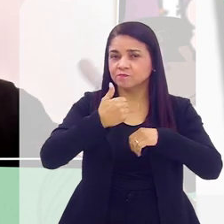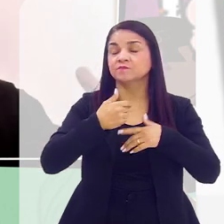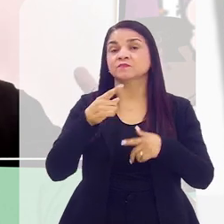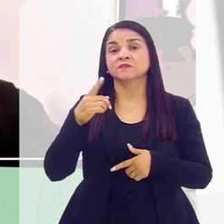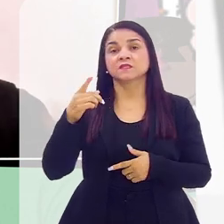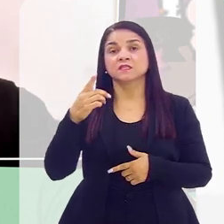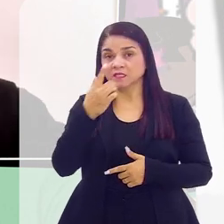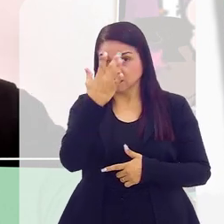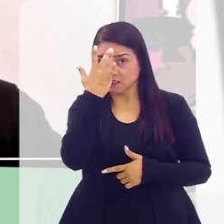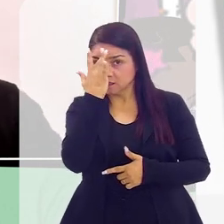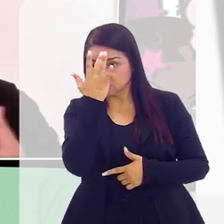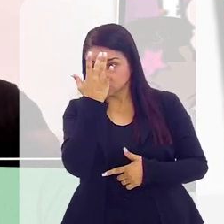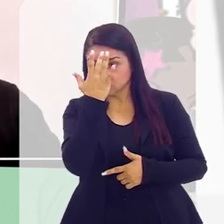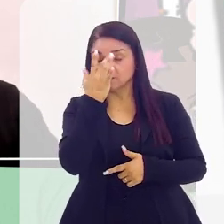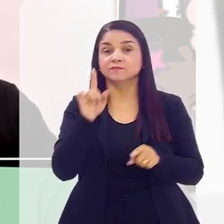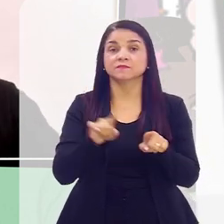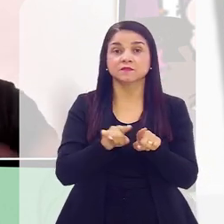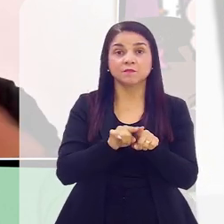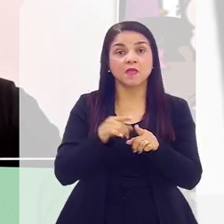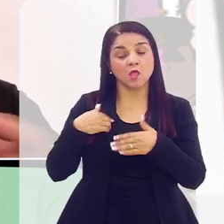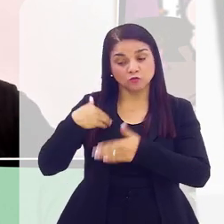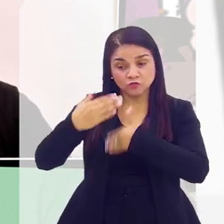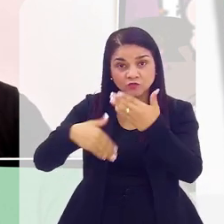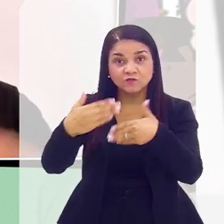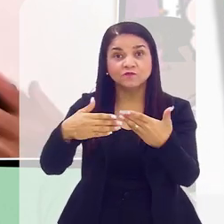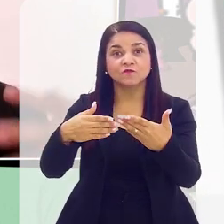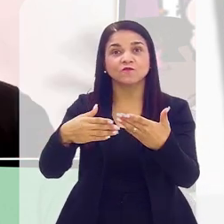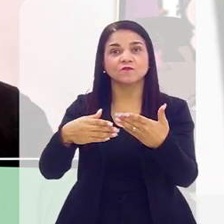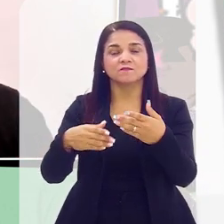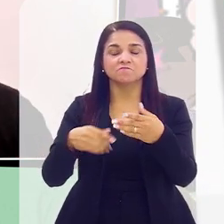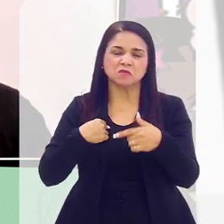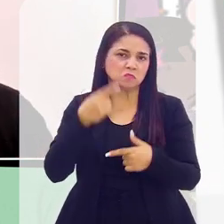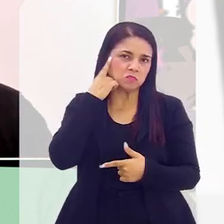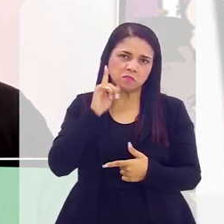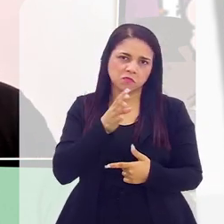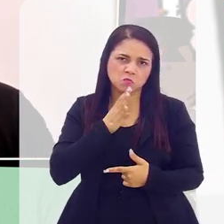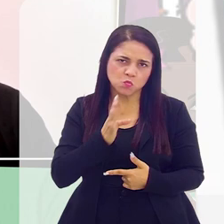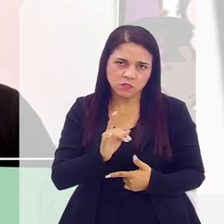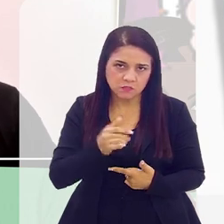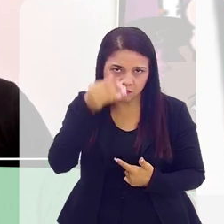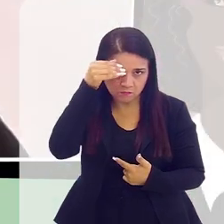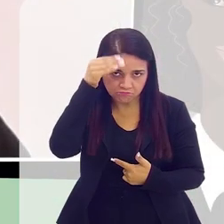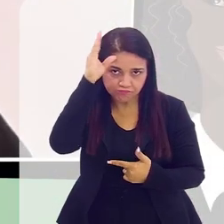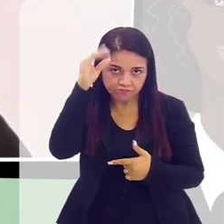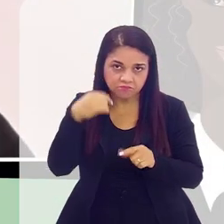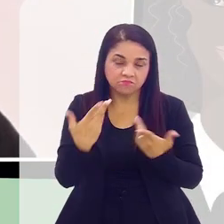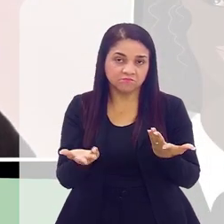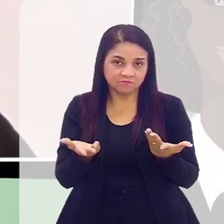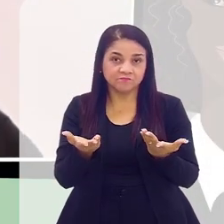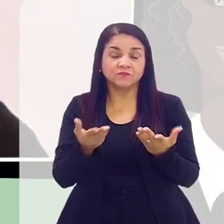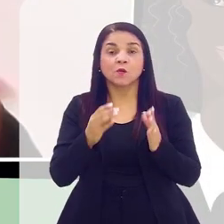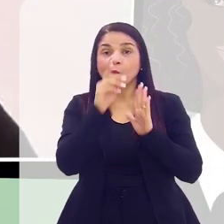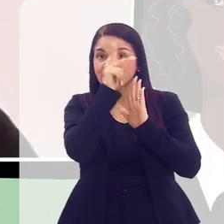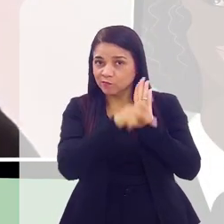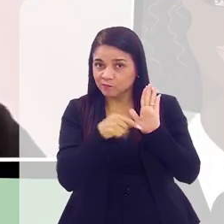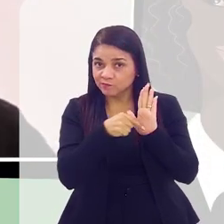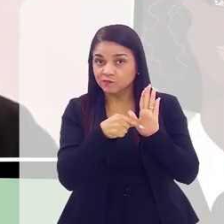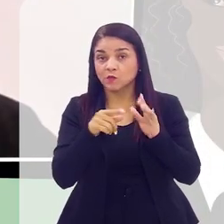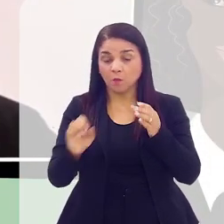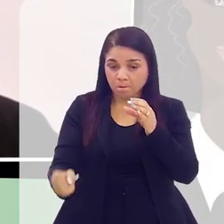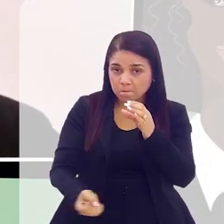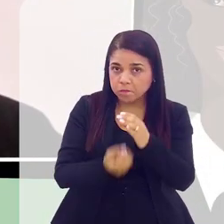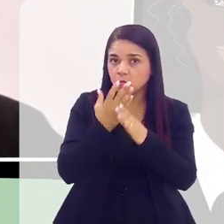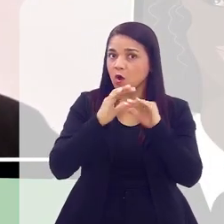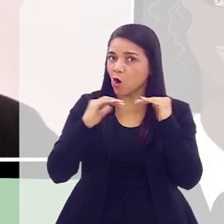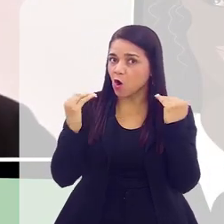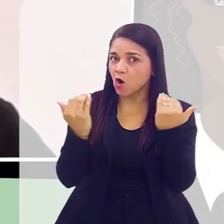como os dois criaram sem um conhecer o outro, eu também desenvolvi sem conhecer que existia isso. E aí se instalou de fato